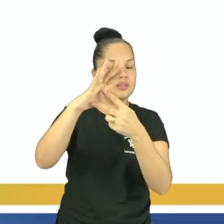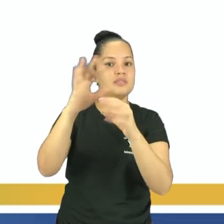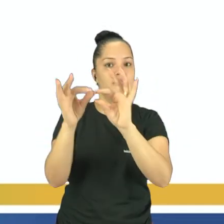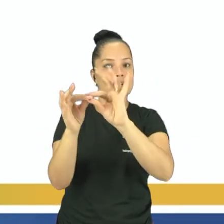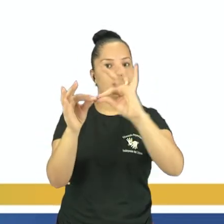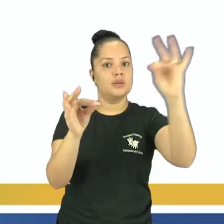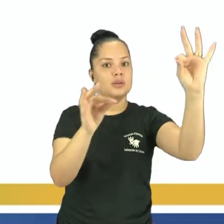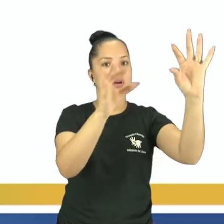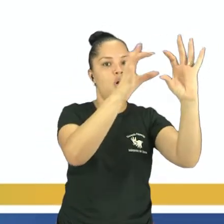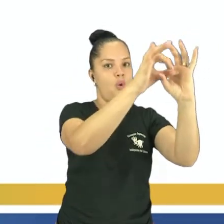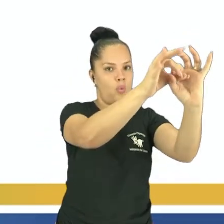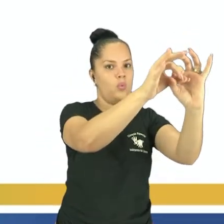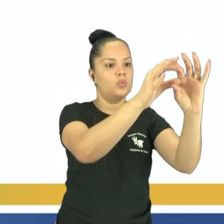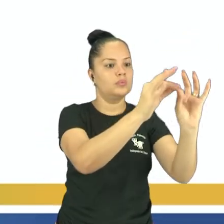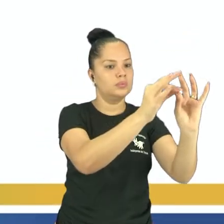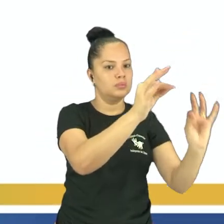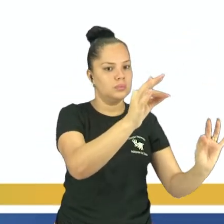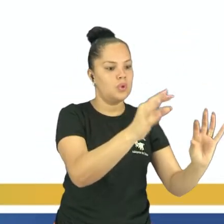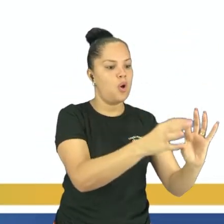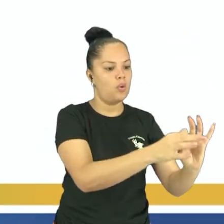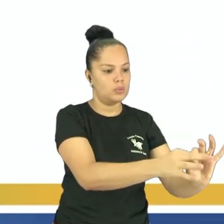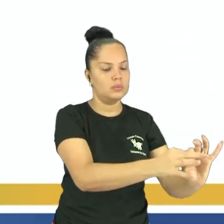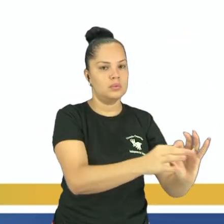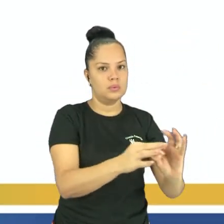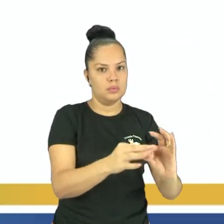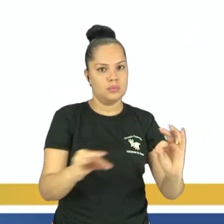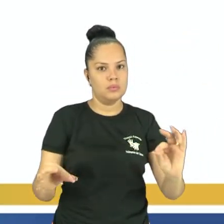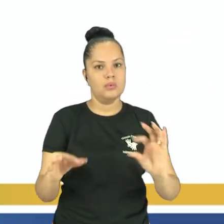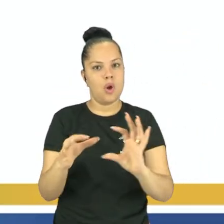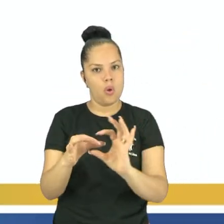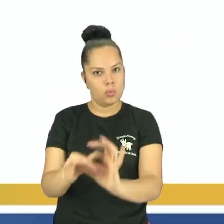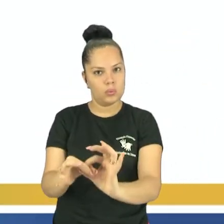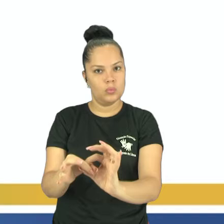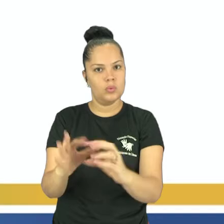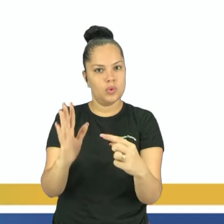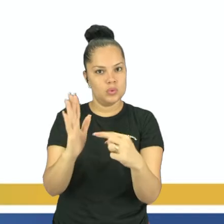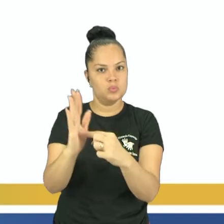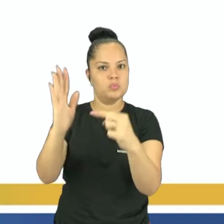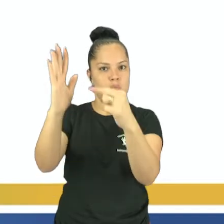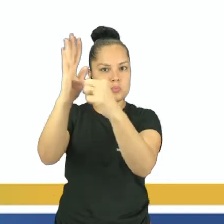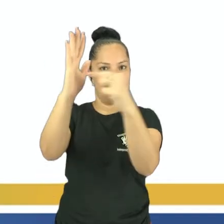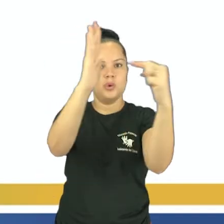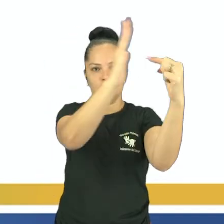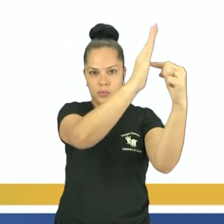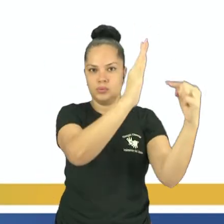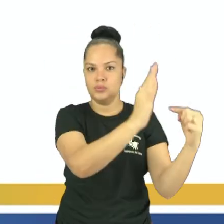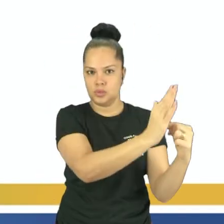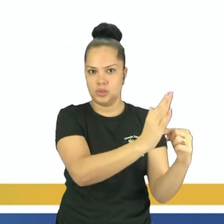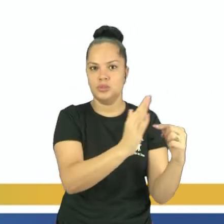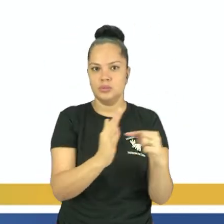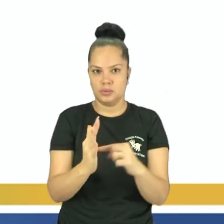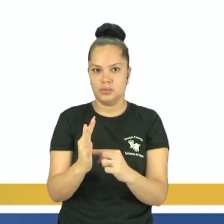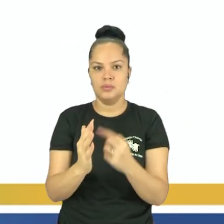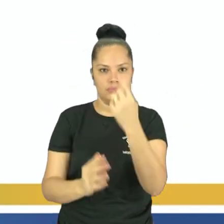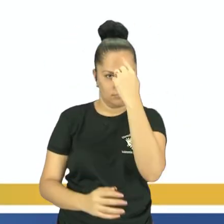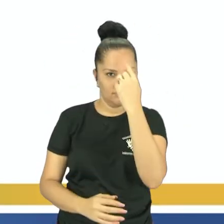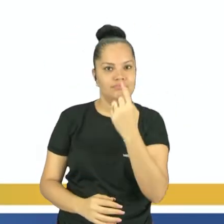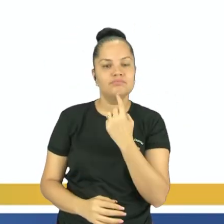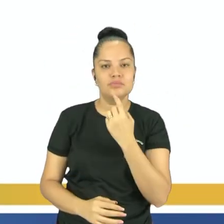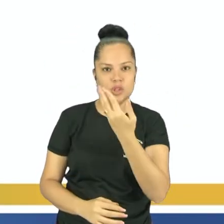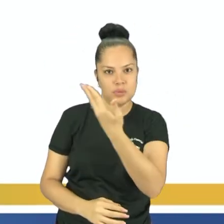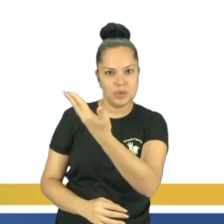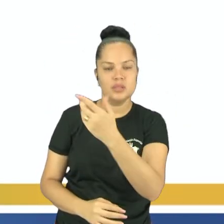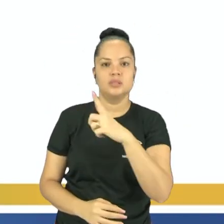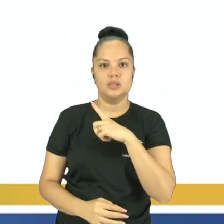segmentos, né, que vão formar o polígono, né? Formam os lados desse polígono. Vocês estão vendo aí a figura apresentada? Ela vai possuir aí,